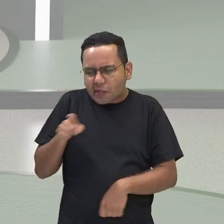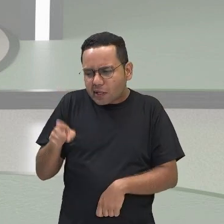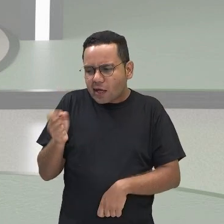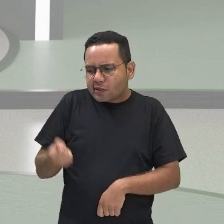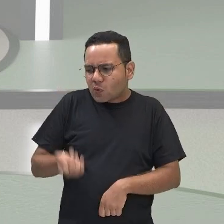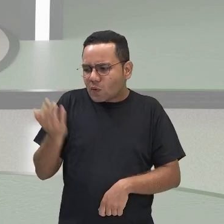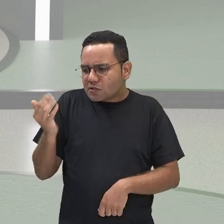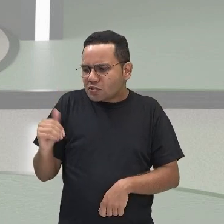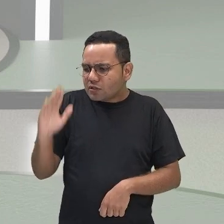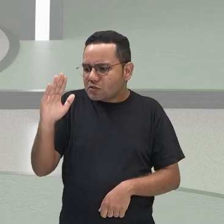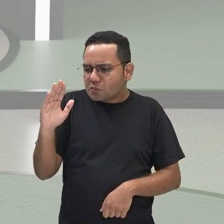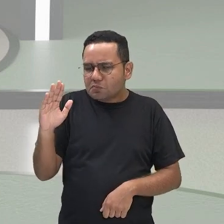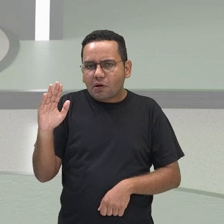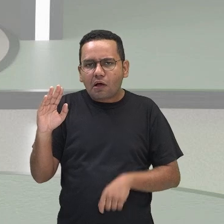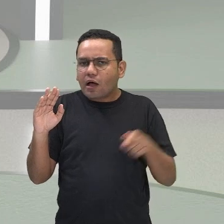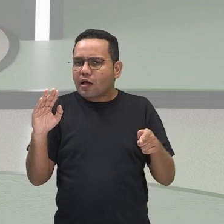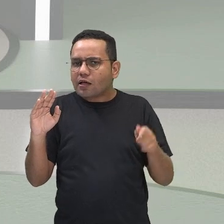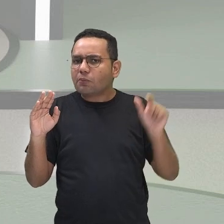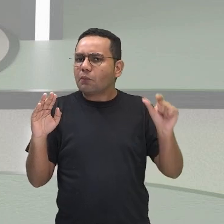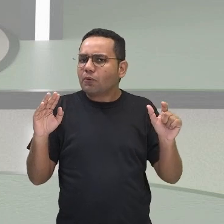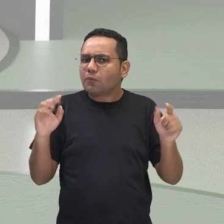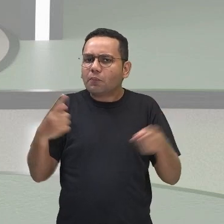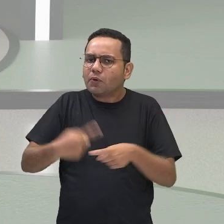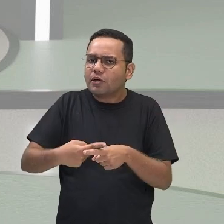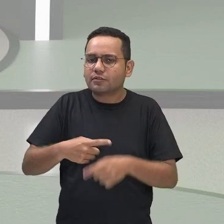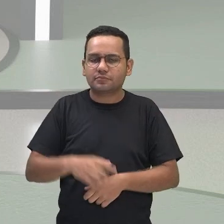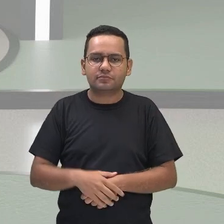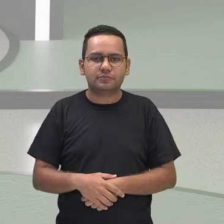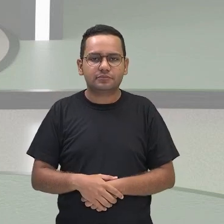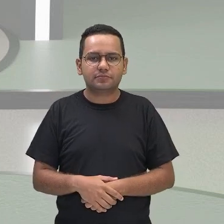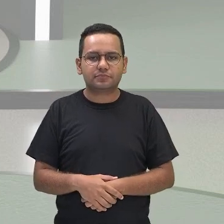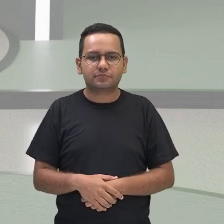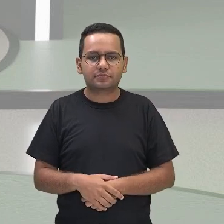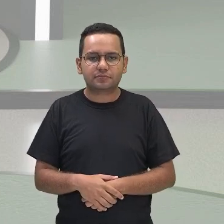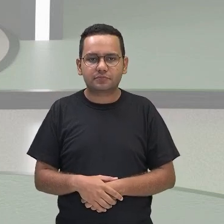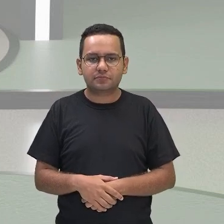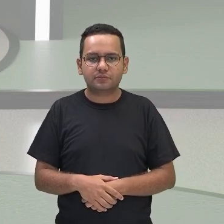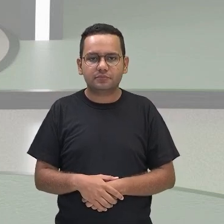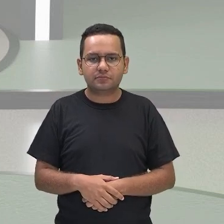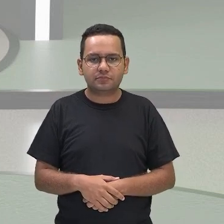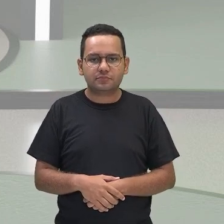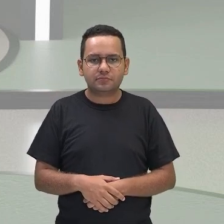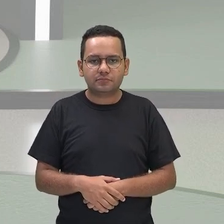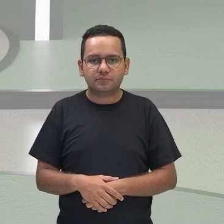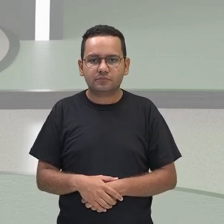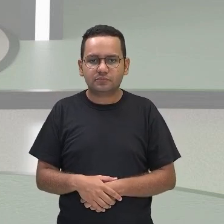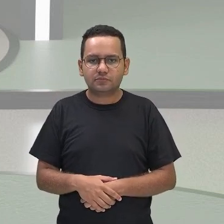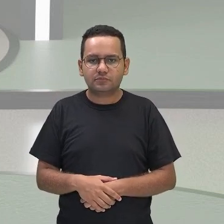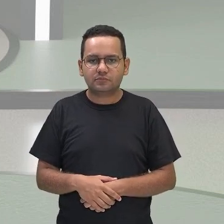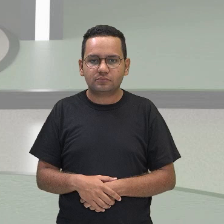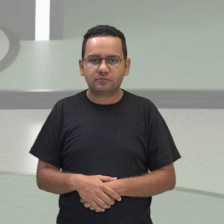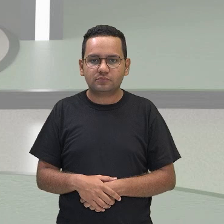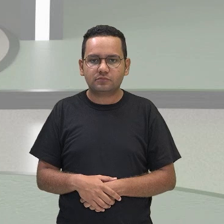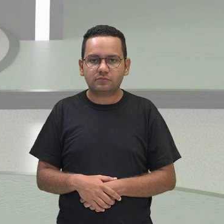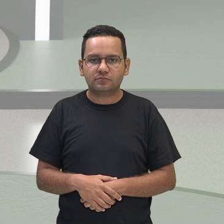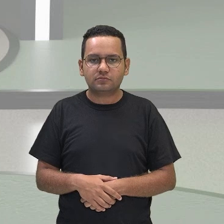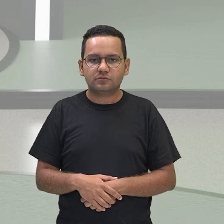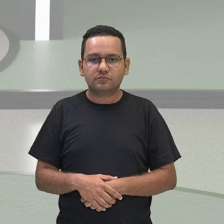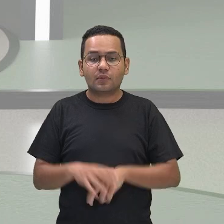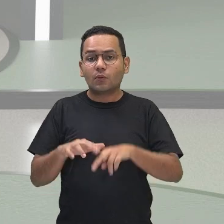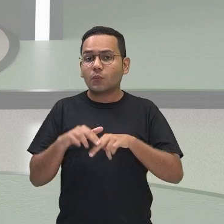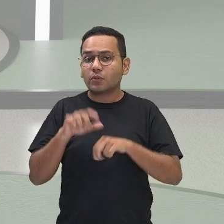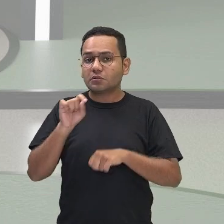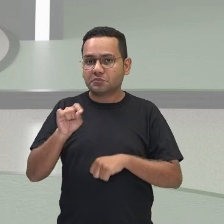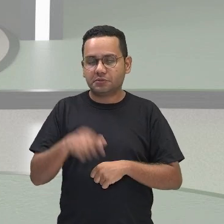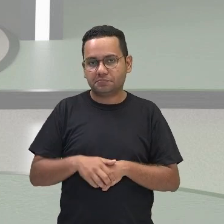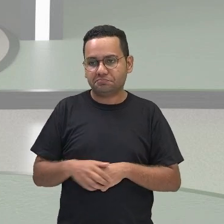ossos do que nós, os adultos? Porque a criança, para o processo até do parto, né,